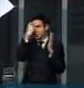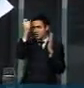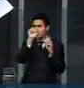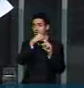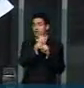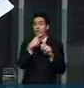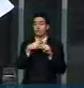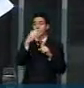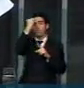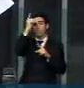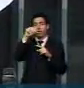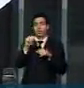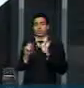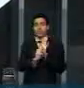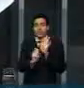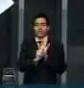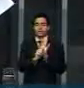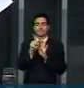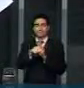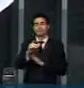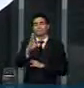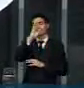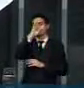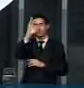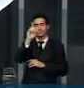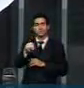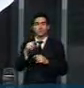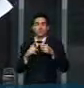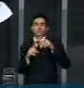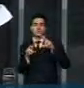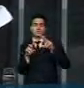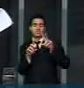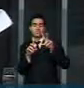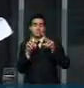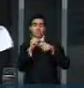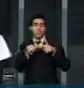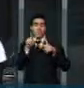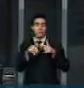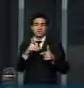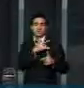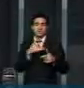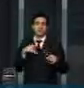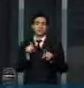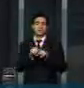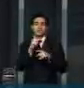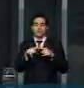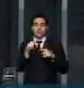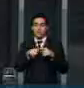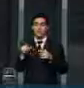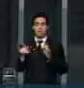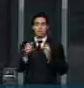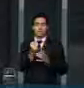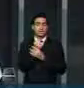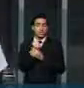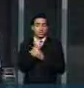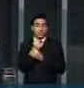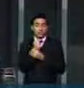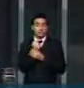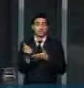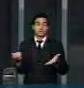drogas são o principal tema de saúde e de segurança pública na